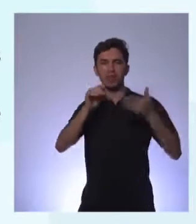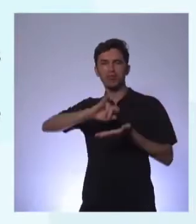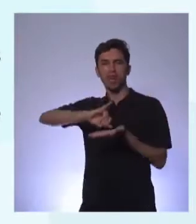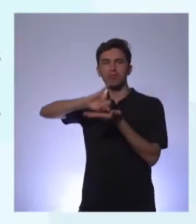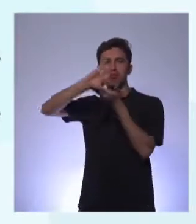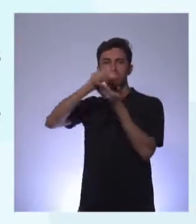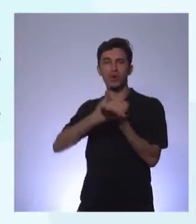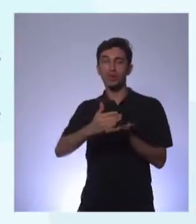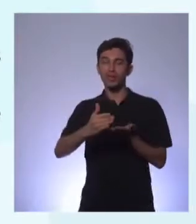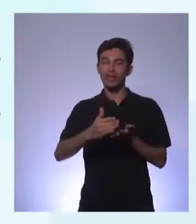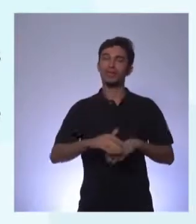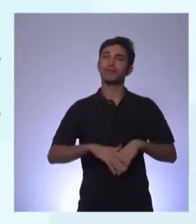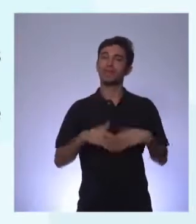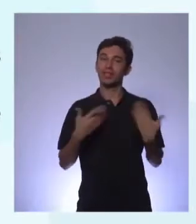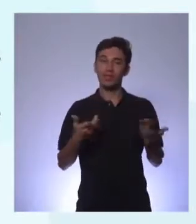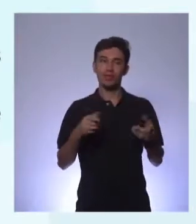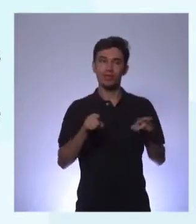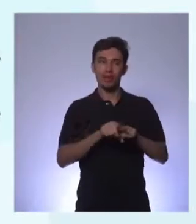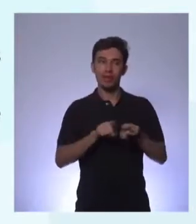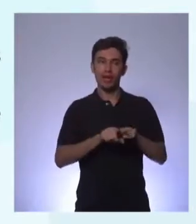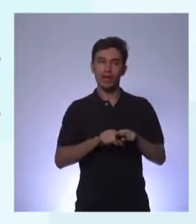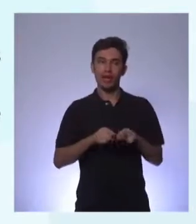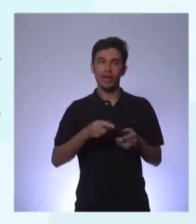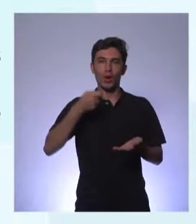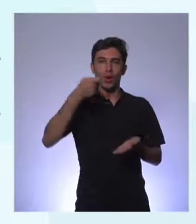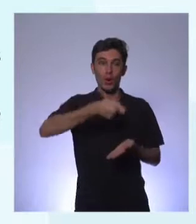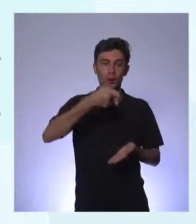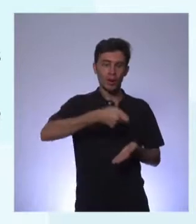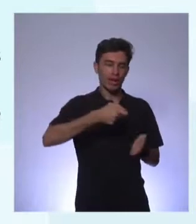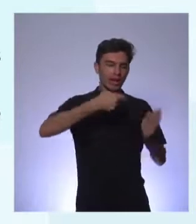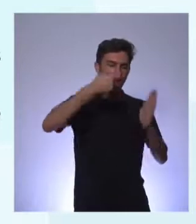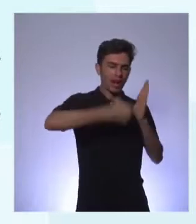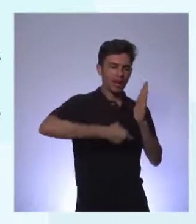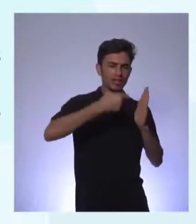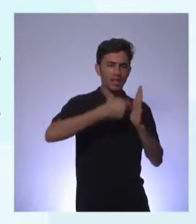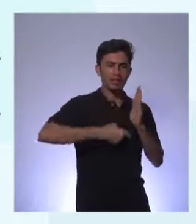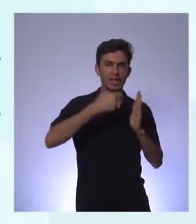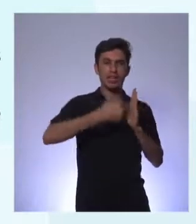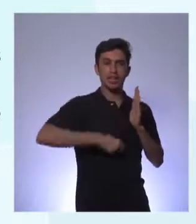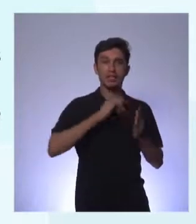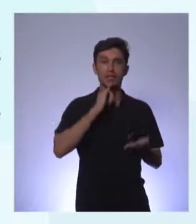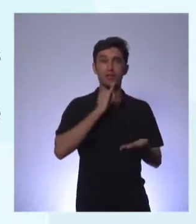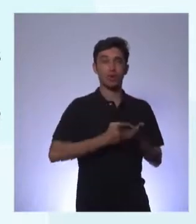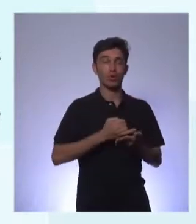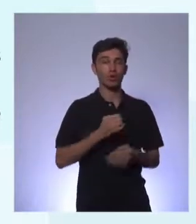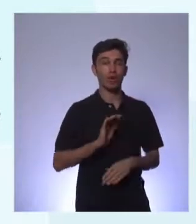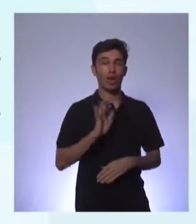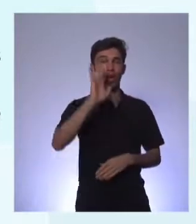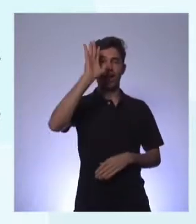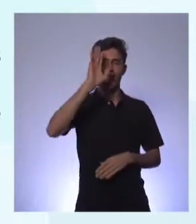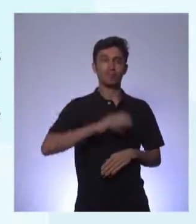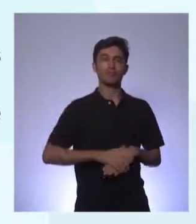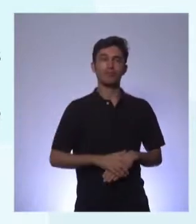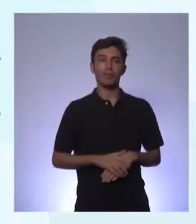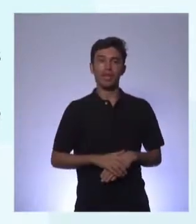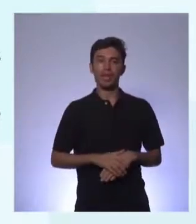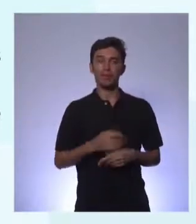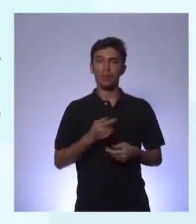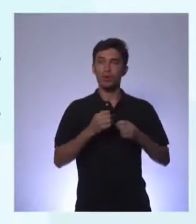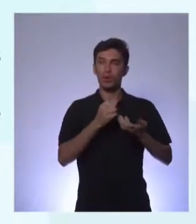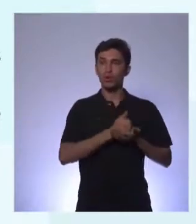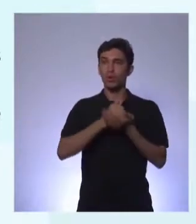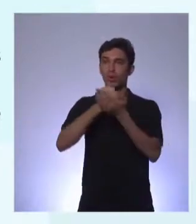capitalista. Então, cobrar altos impostos sobre os seus produtos exportados, ou seja, vai vender